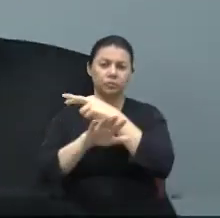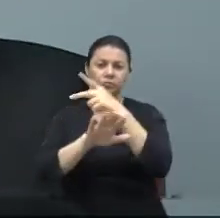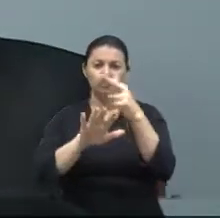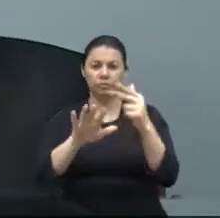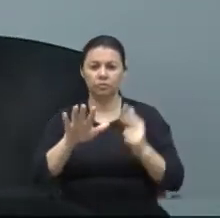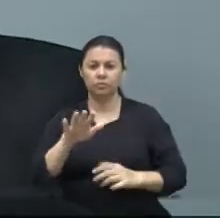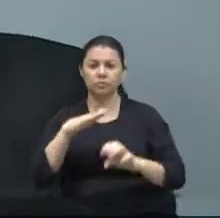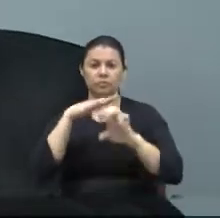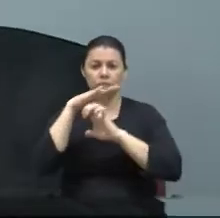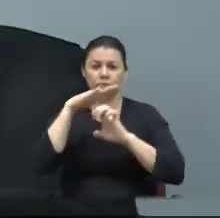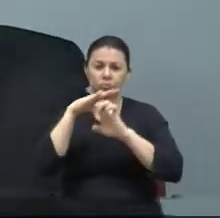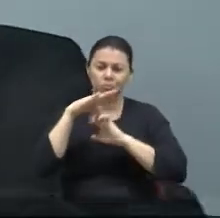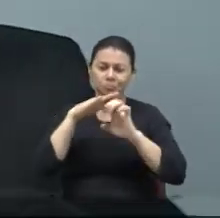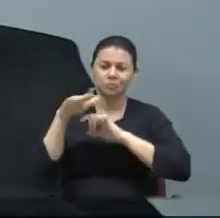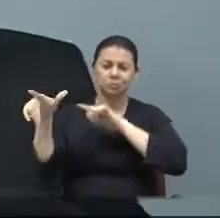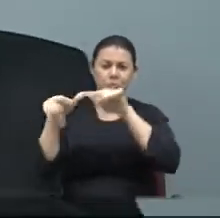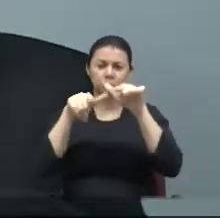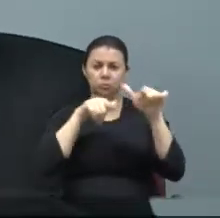atividades